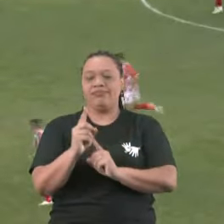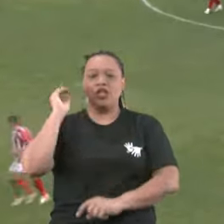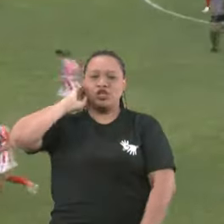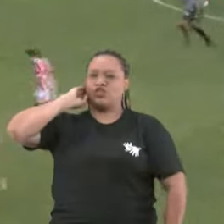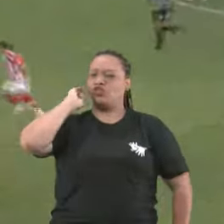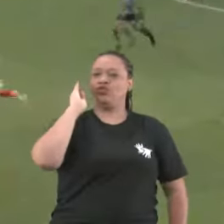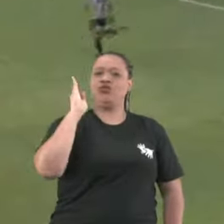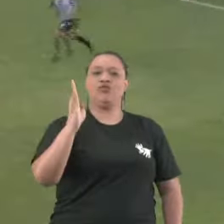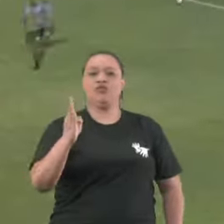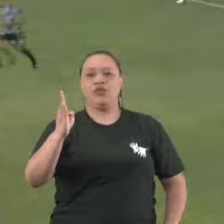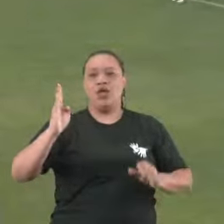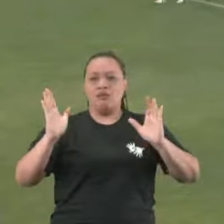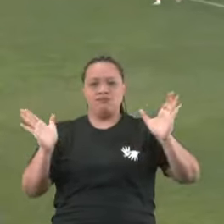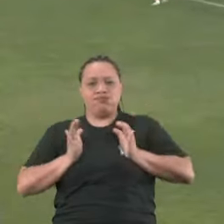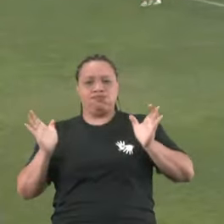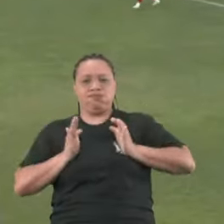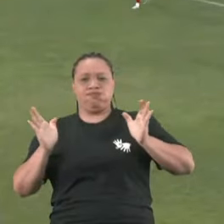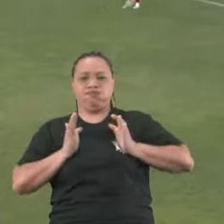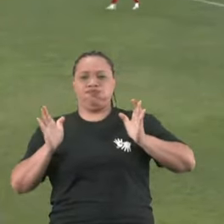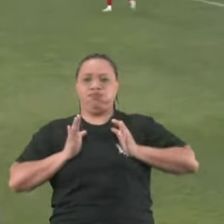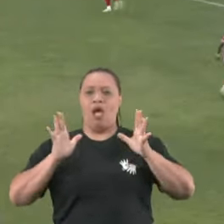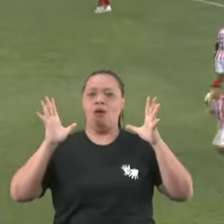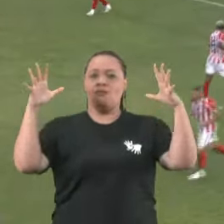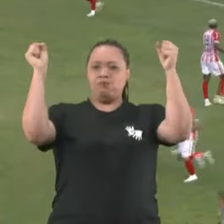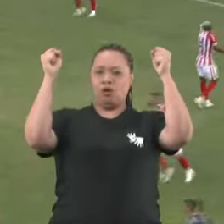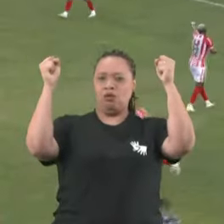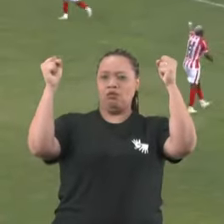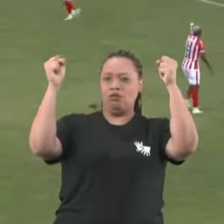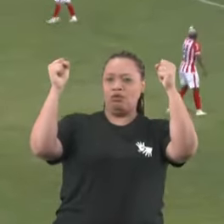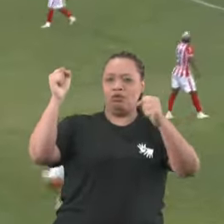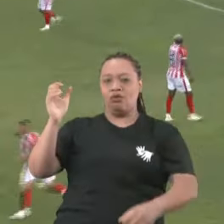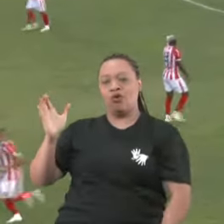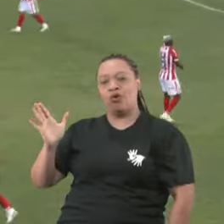Direto nas mãos do goleiro do Galo.